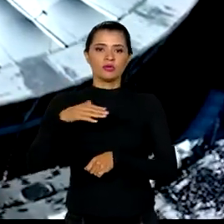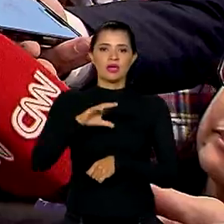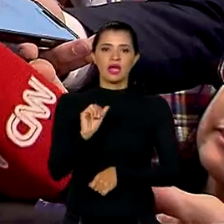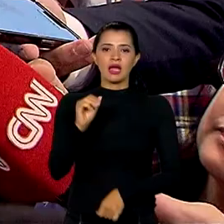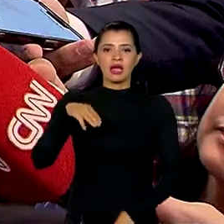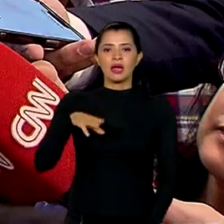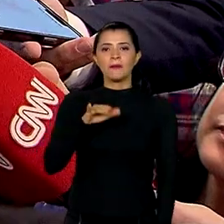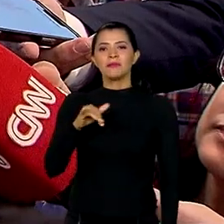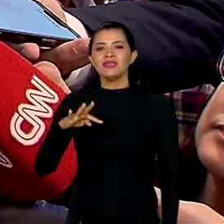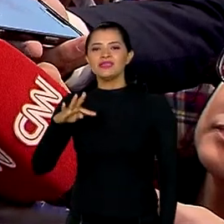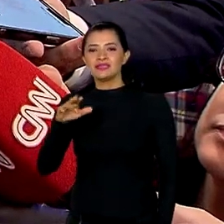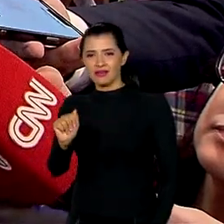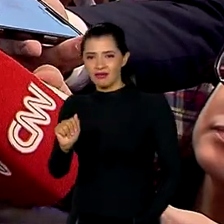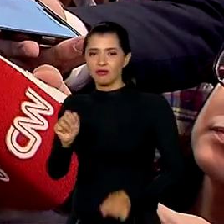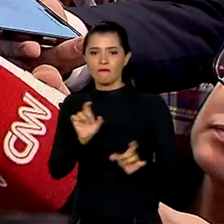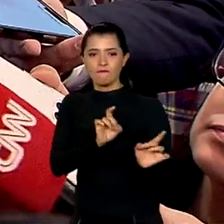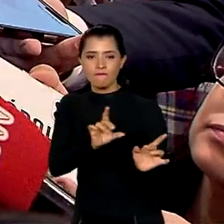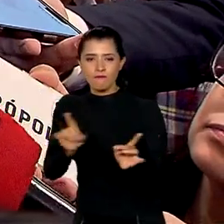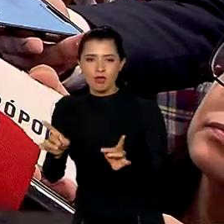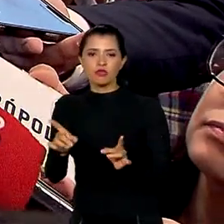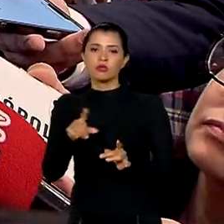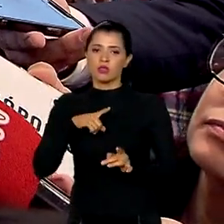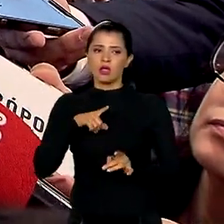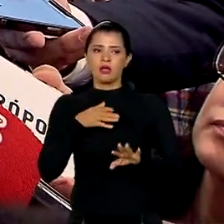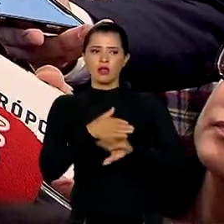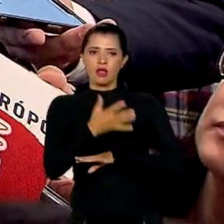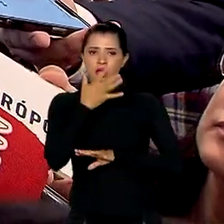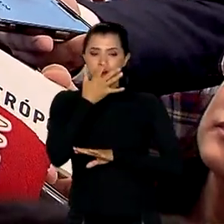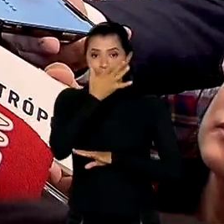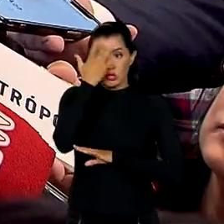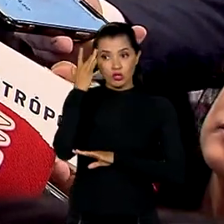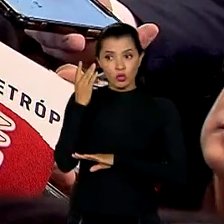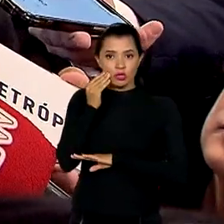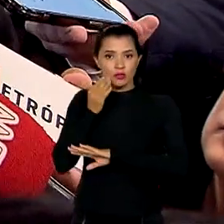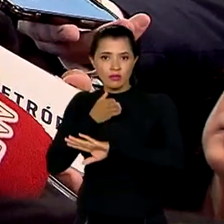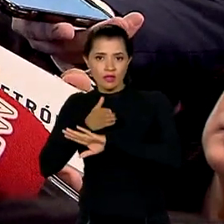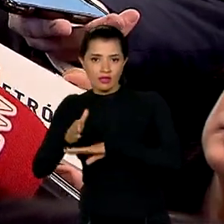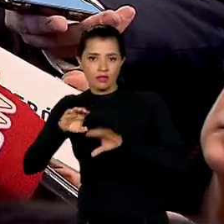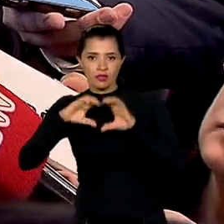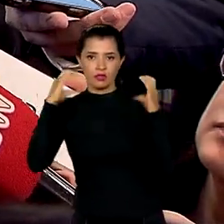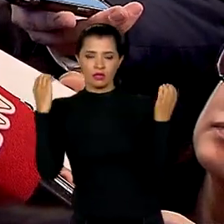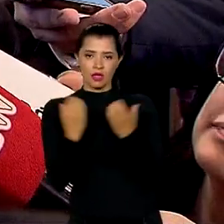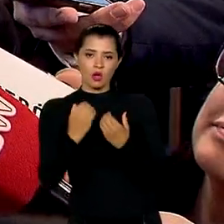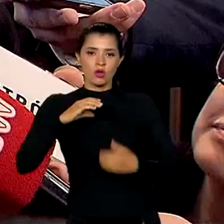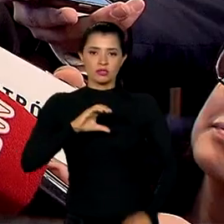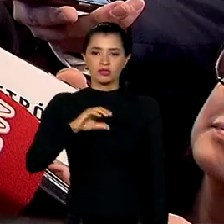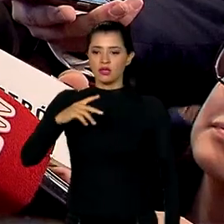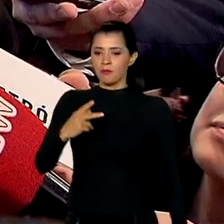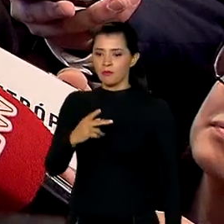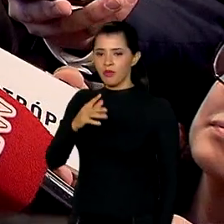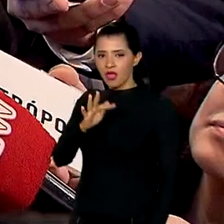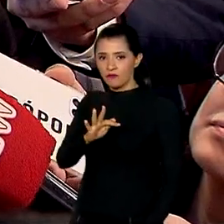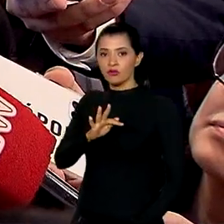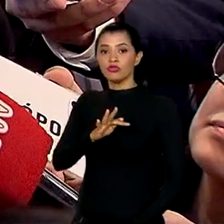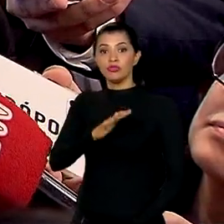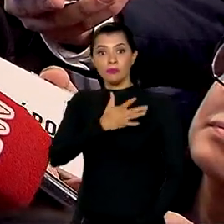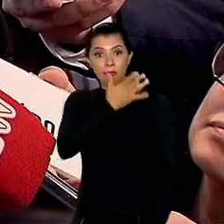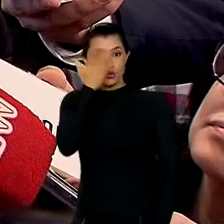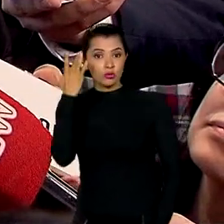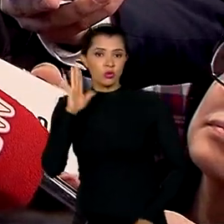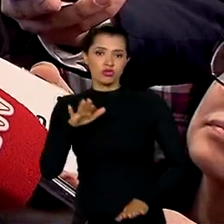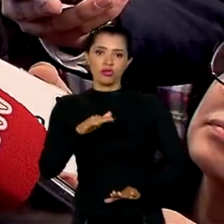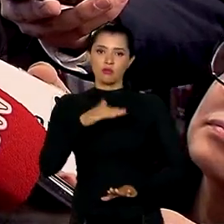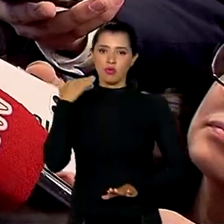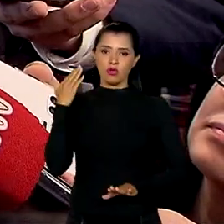cambistas. Nos testes a gente pegou gente tentando entrar no estádio com CPF de morto, de gente que já